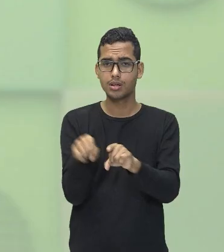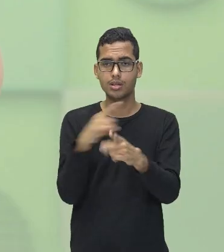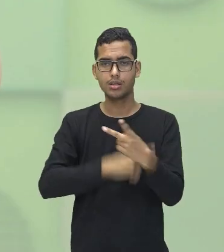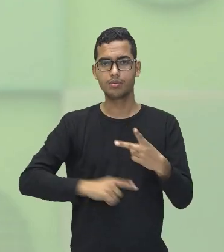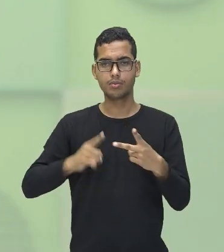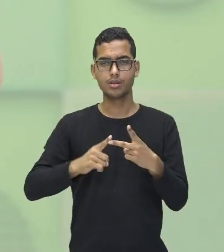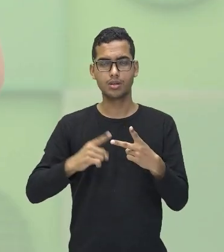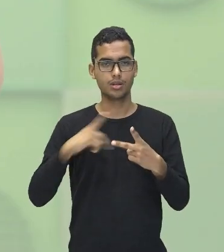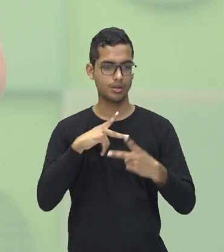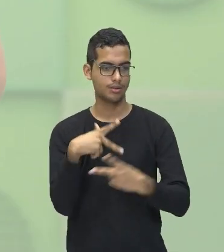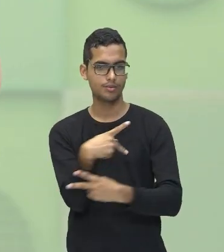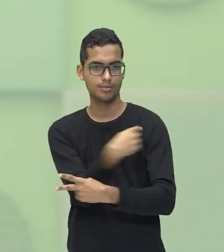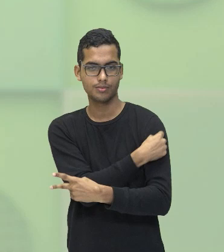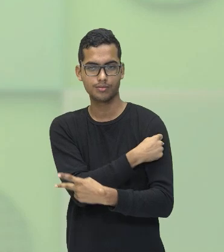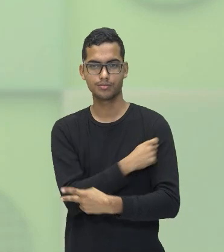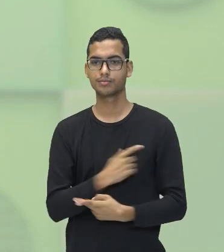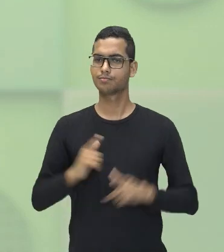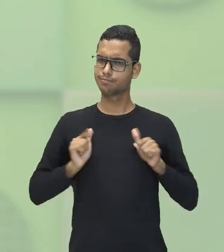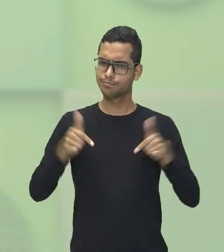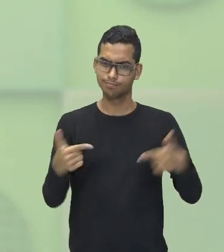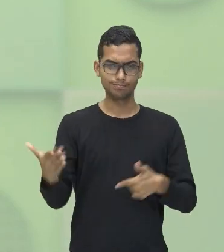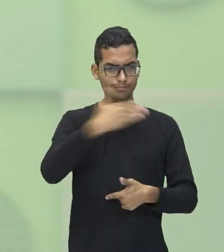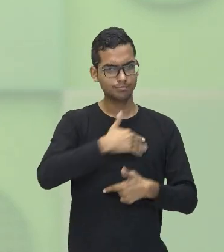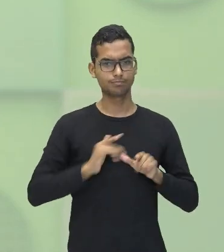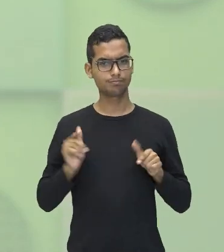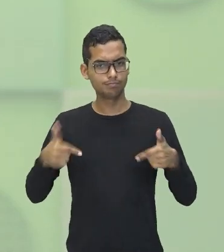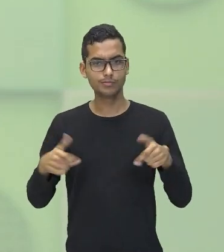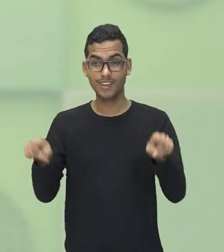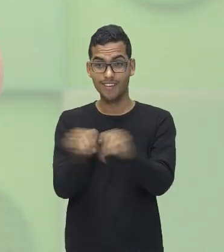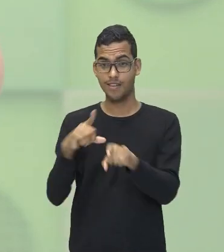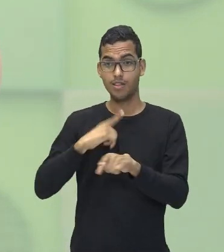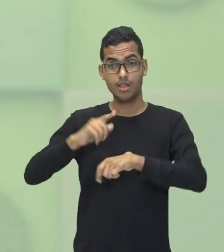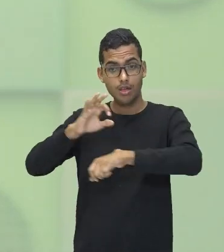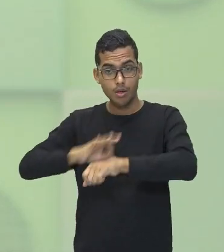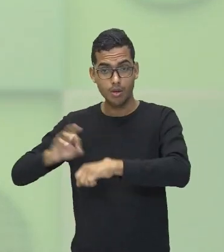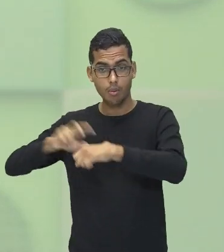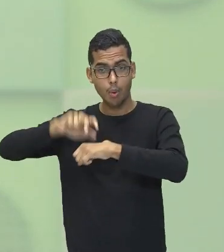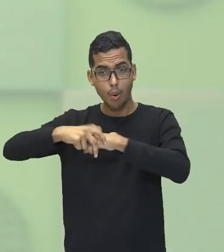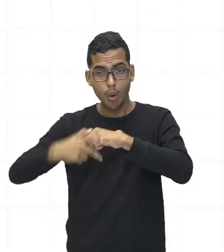vacina. Então, vamos fazer a nossa parte e evitar a dengue.